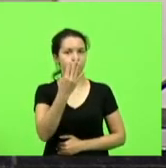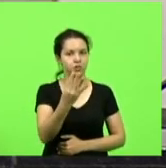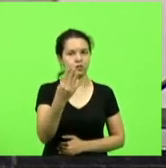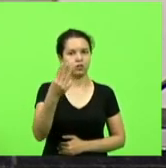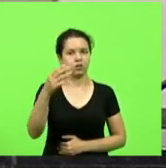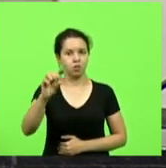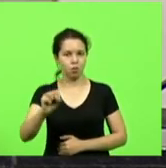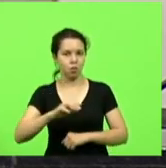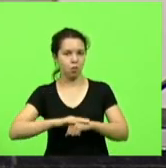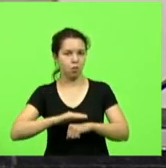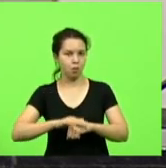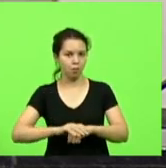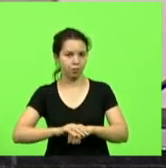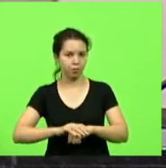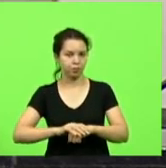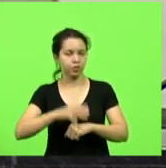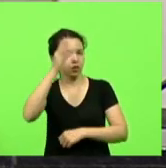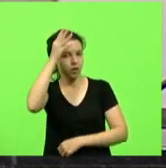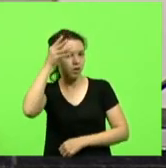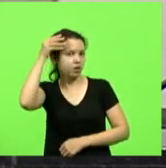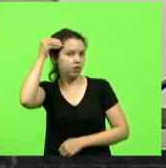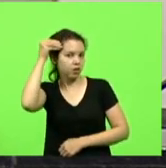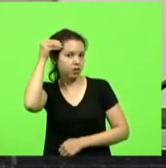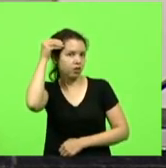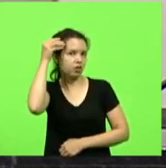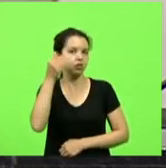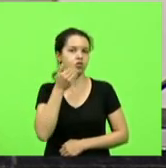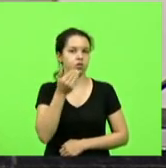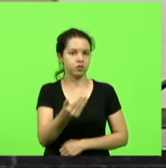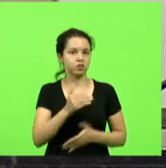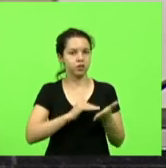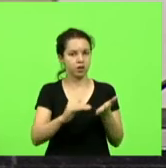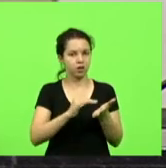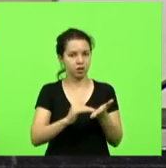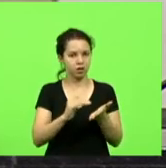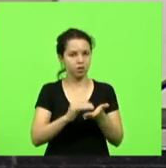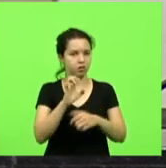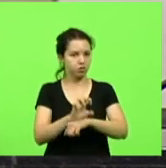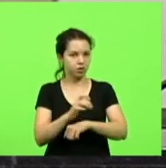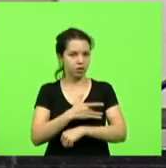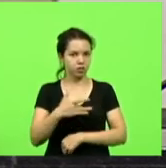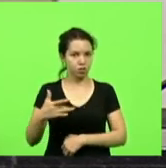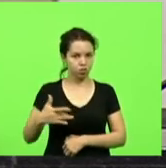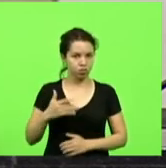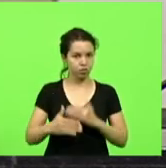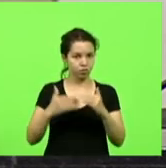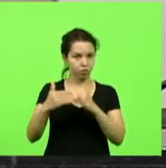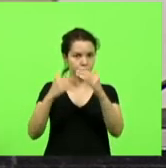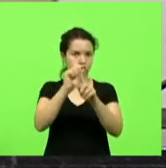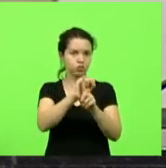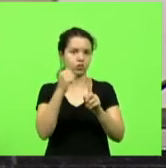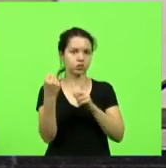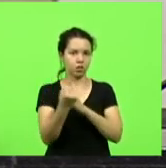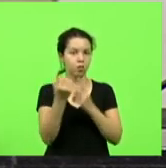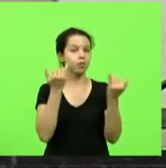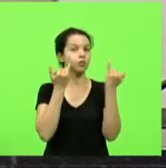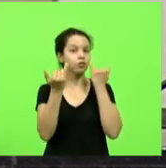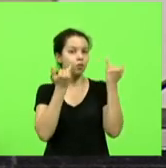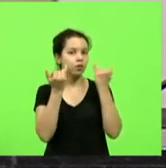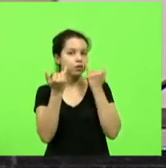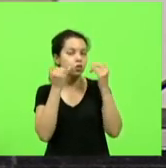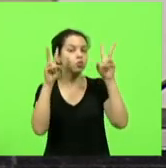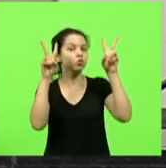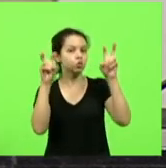autor deputada Luciane Carminati, solicitando aos secretários de Estado da Saúde e do Desenvolvimento Social informações acerca